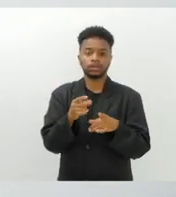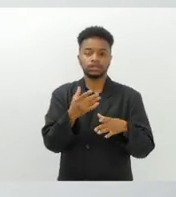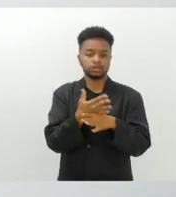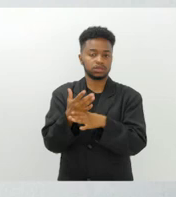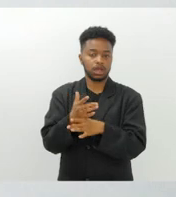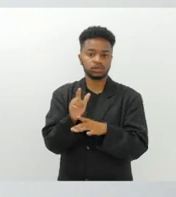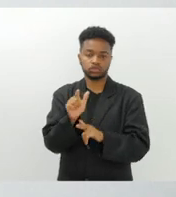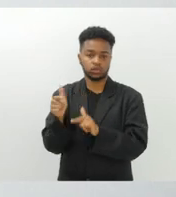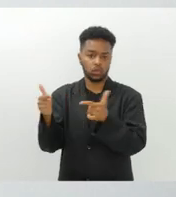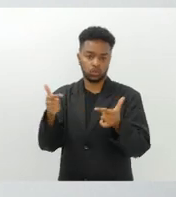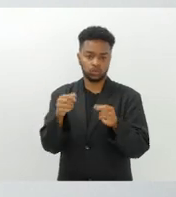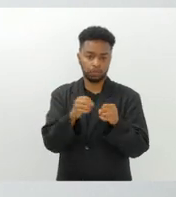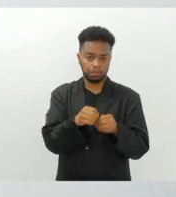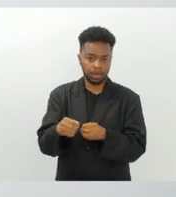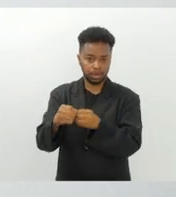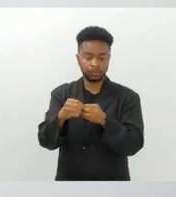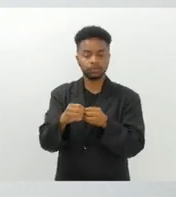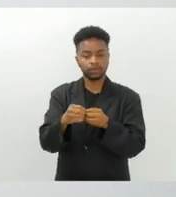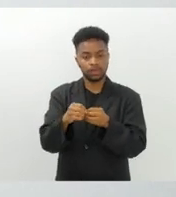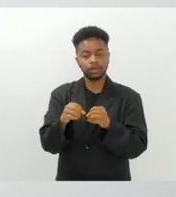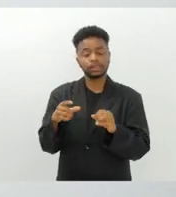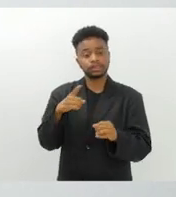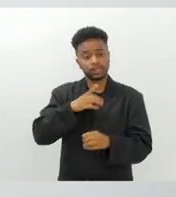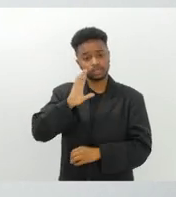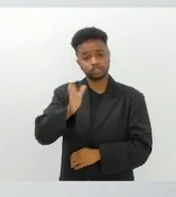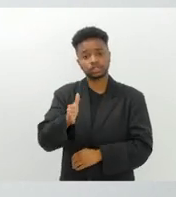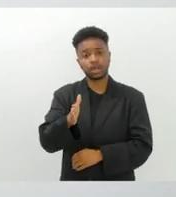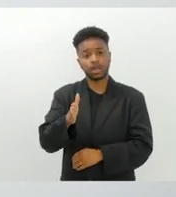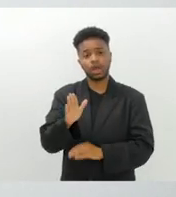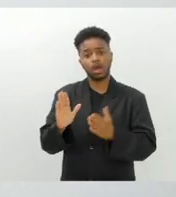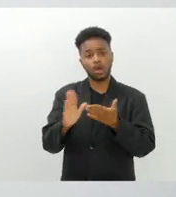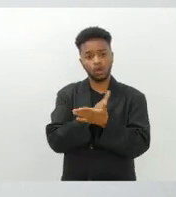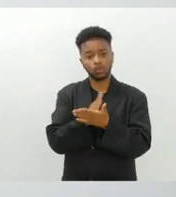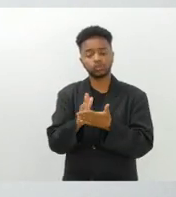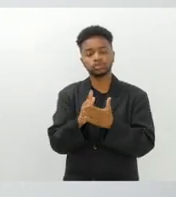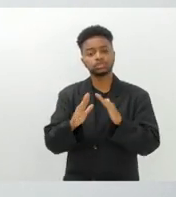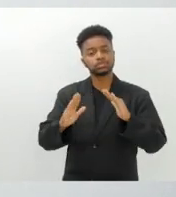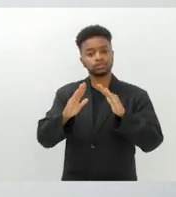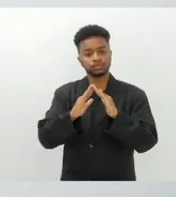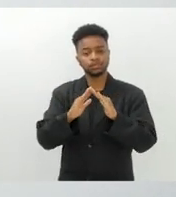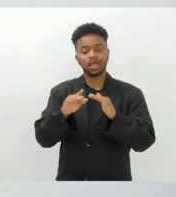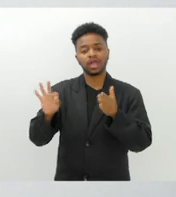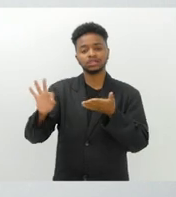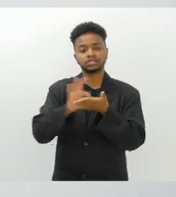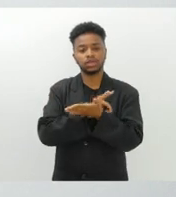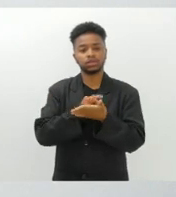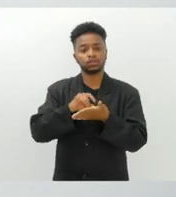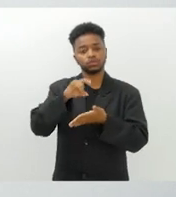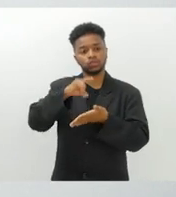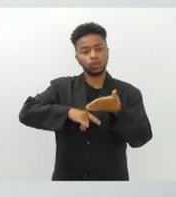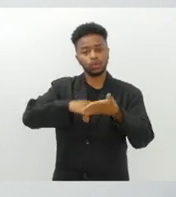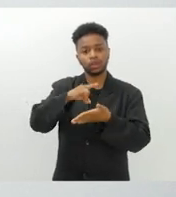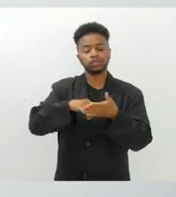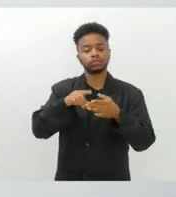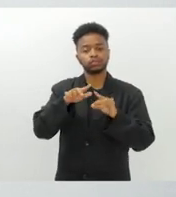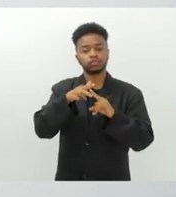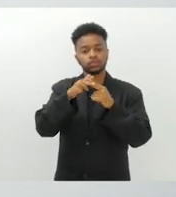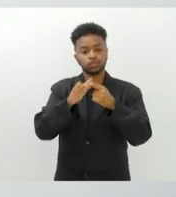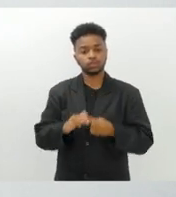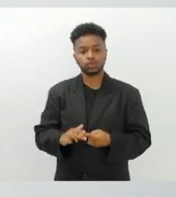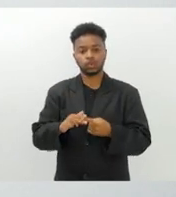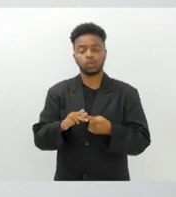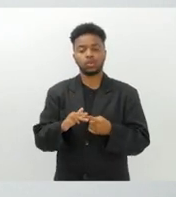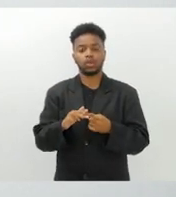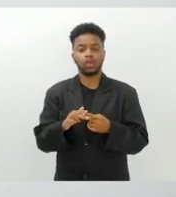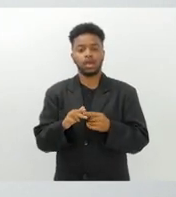região metropolitana, nós já temos casas que estão assinando o termo de ajustamento de conduta justamente por causa da